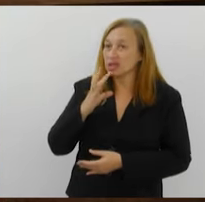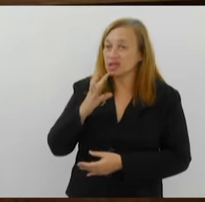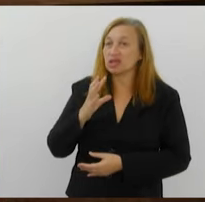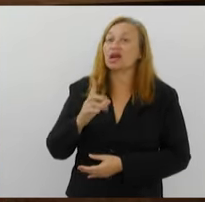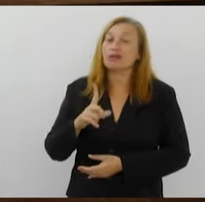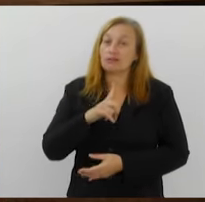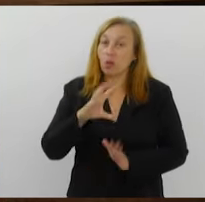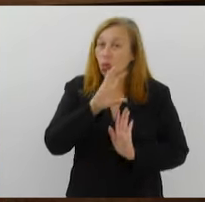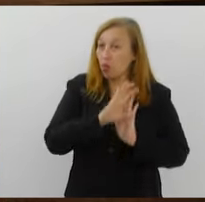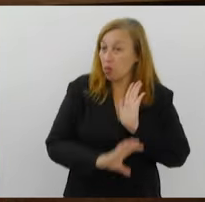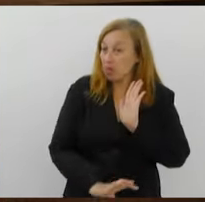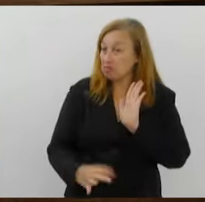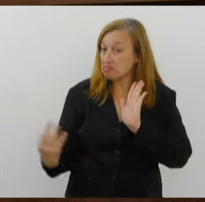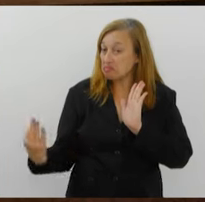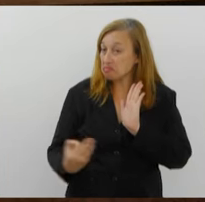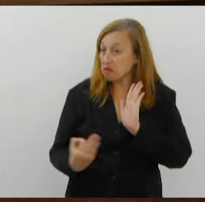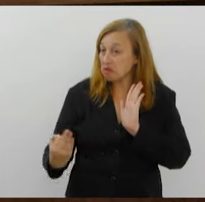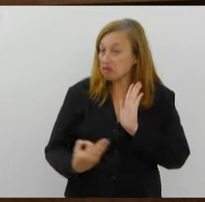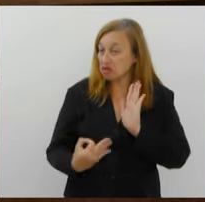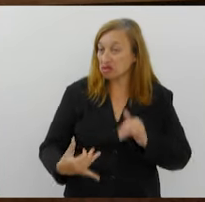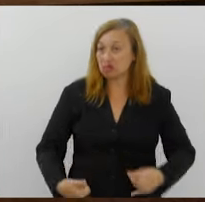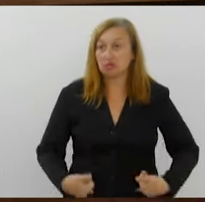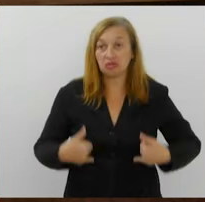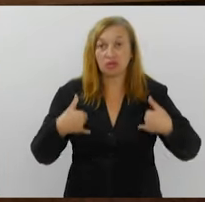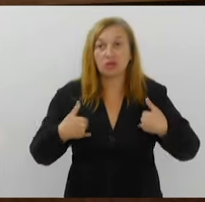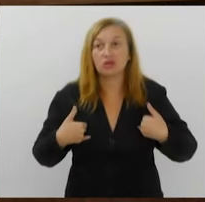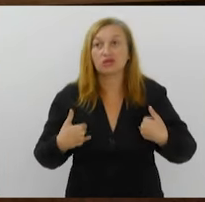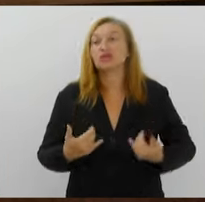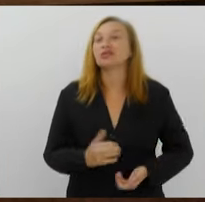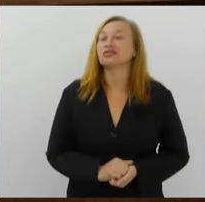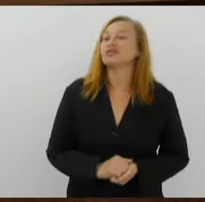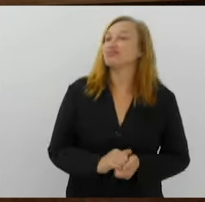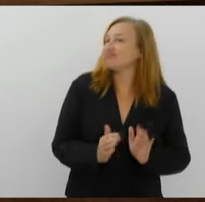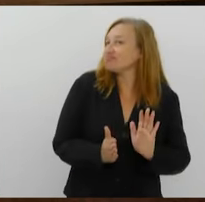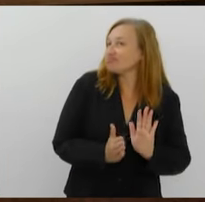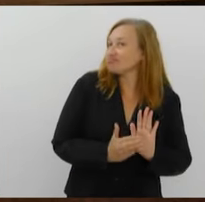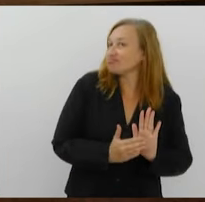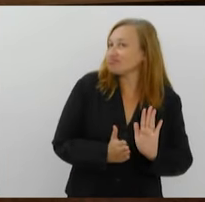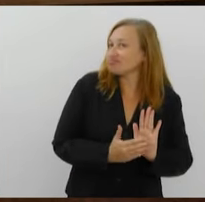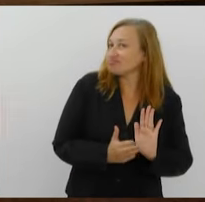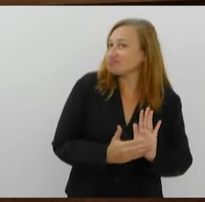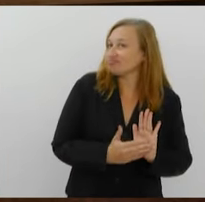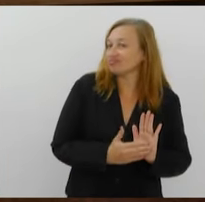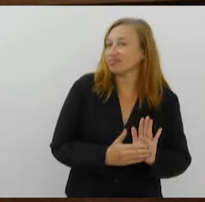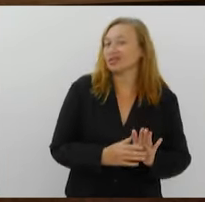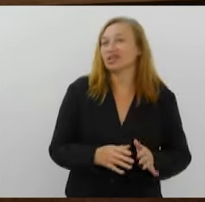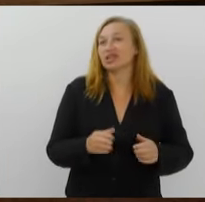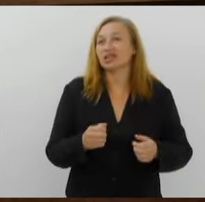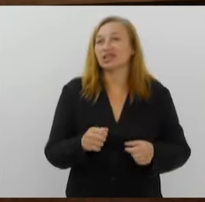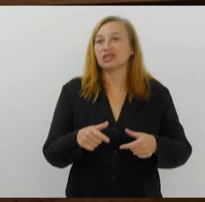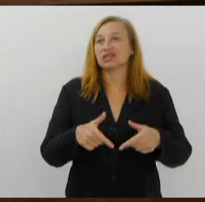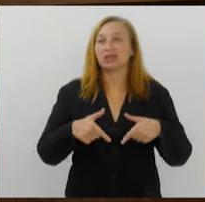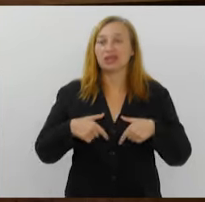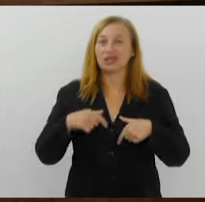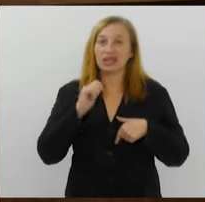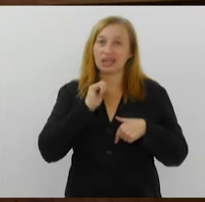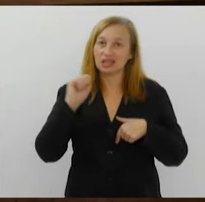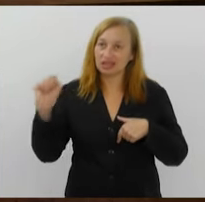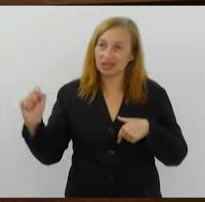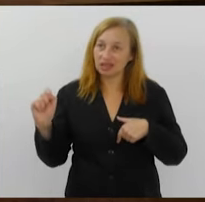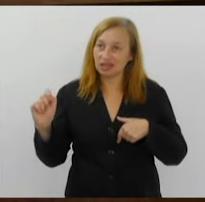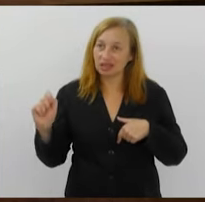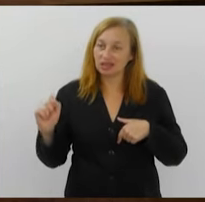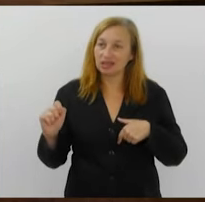muito enriquecedor e que muito nos honra. E eu fiz uma proposição na concessão da medalha Tiradentes a